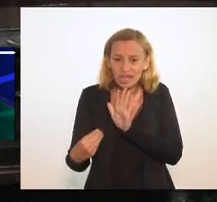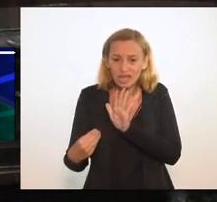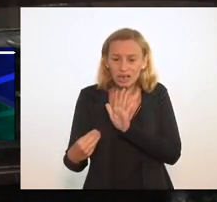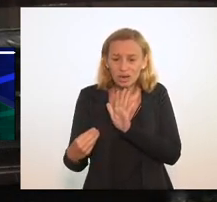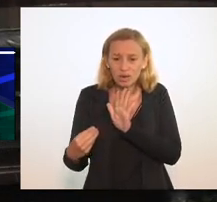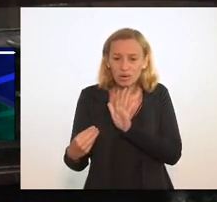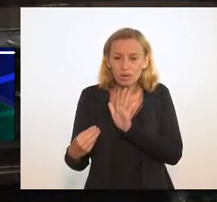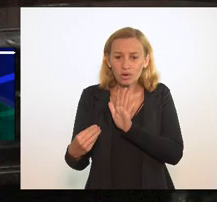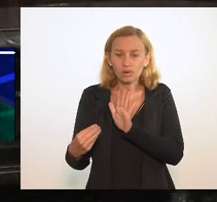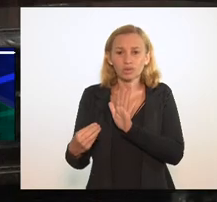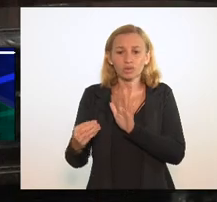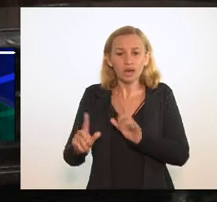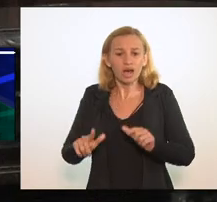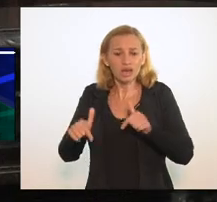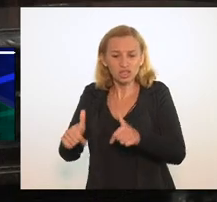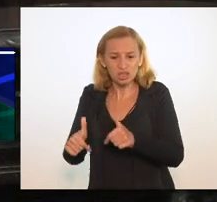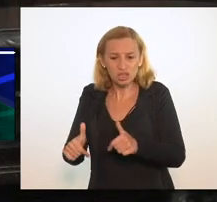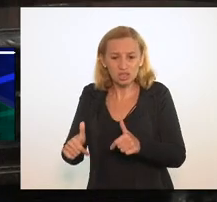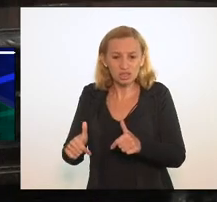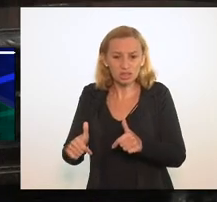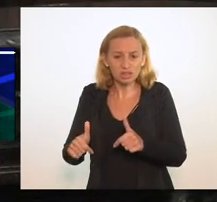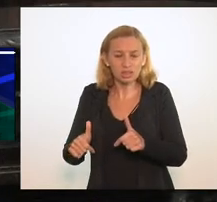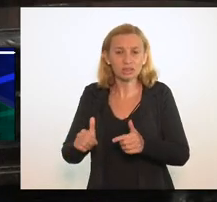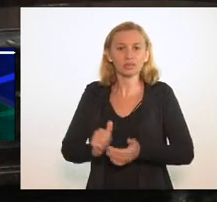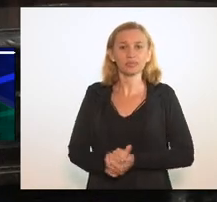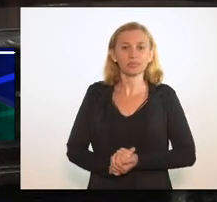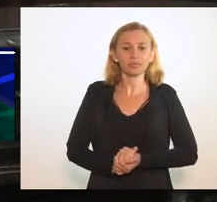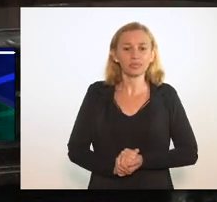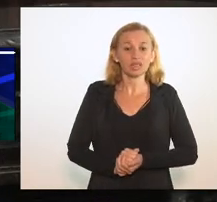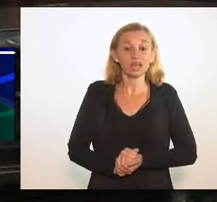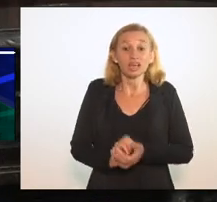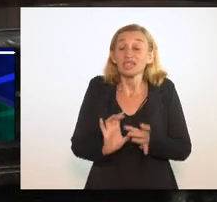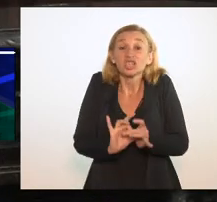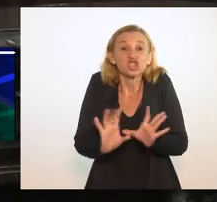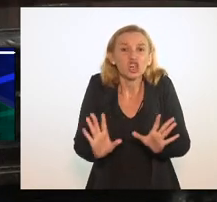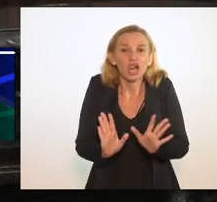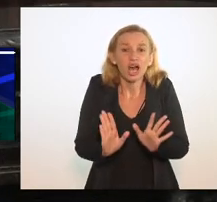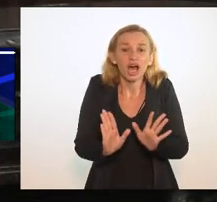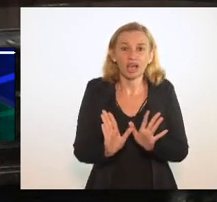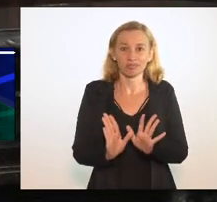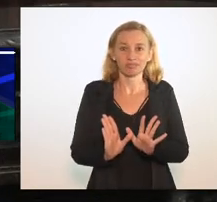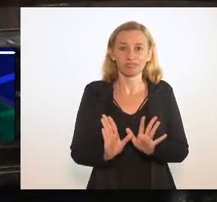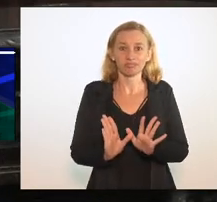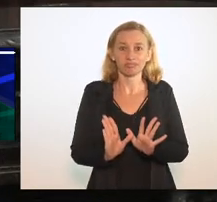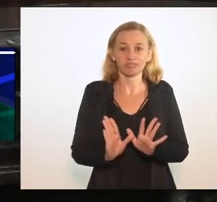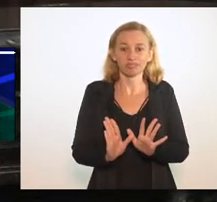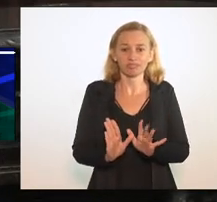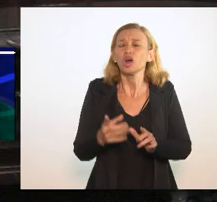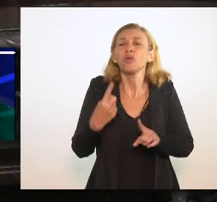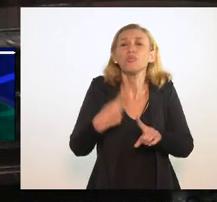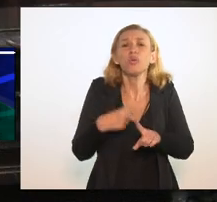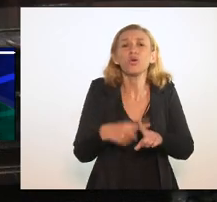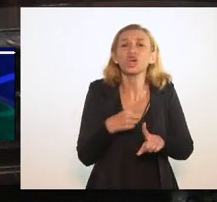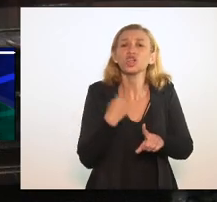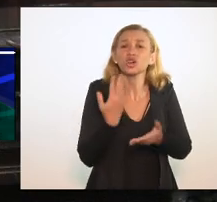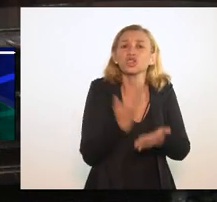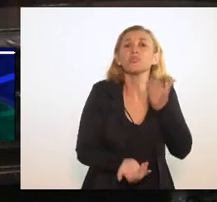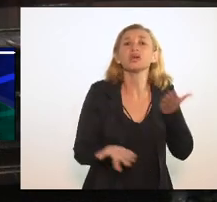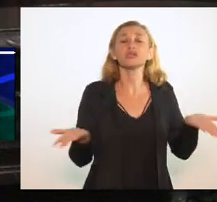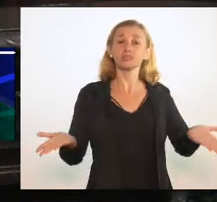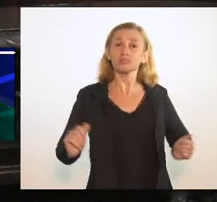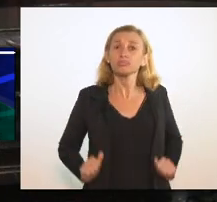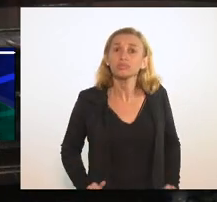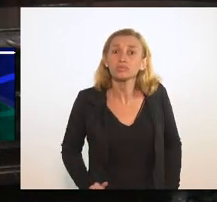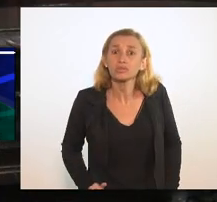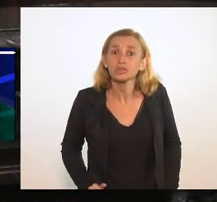da distribuição dos royalties e das participações especiais, deixar à luz por que estamos perdendo isso.